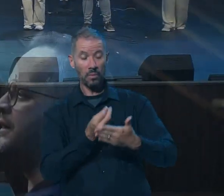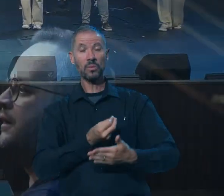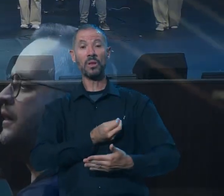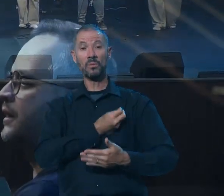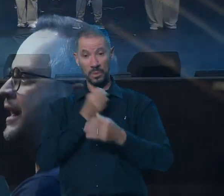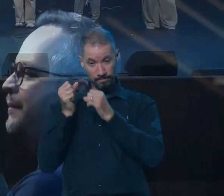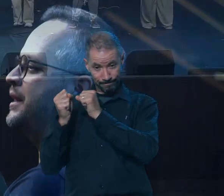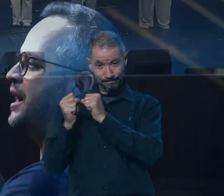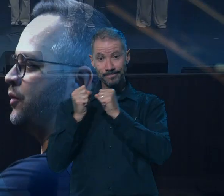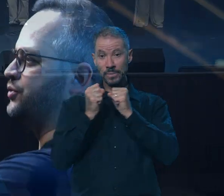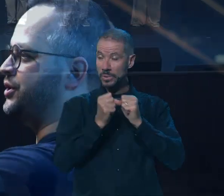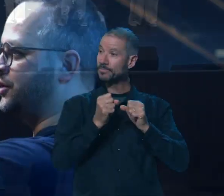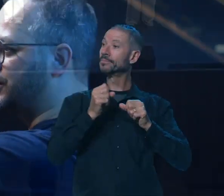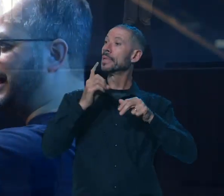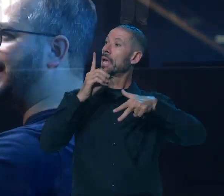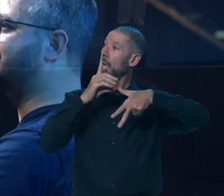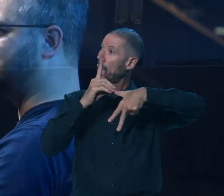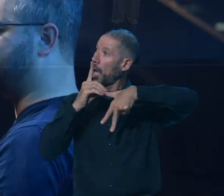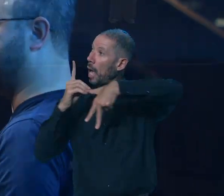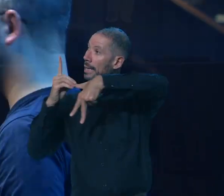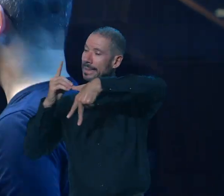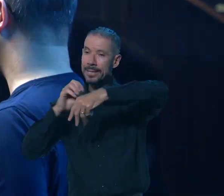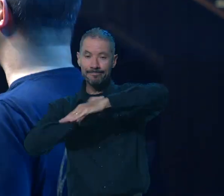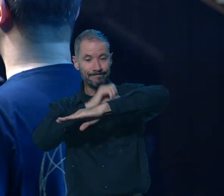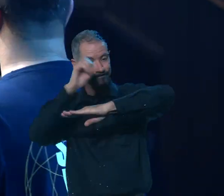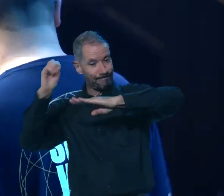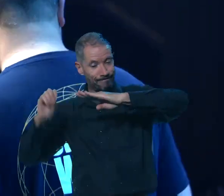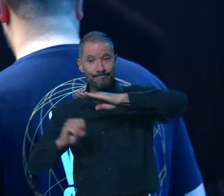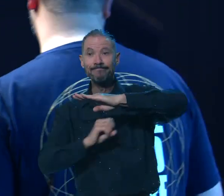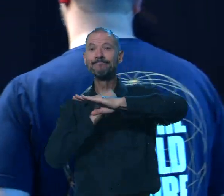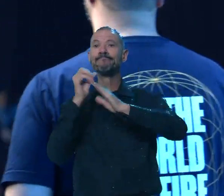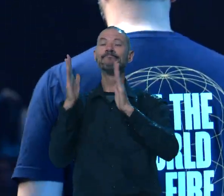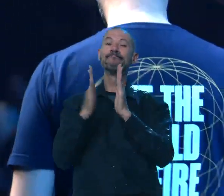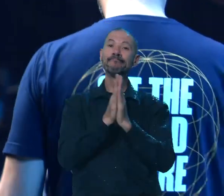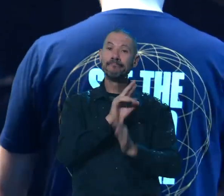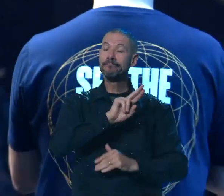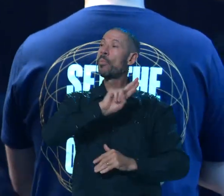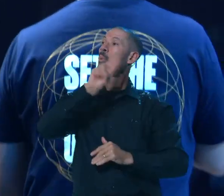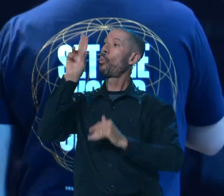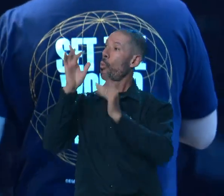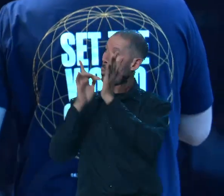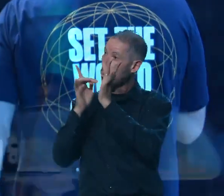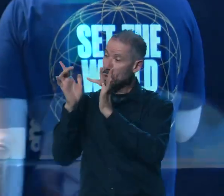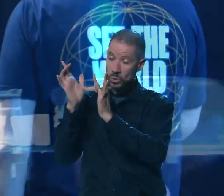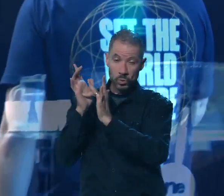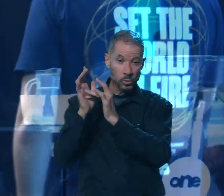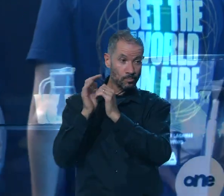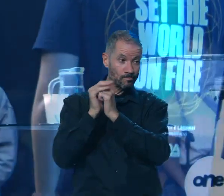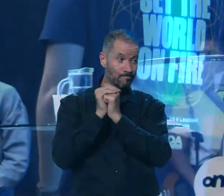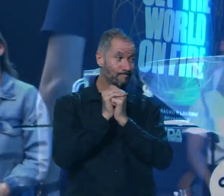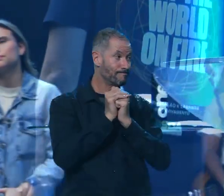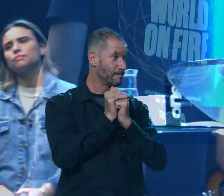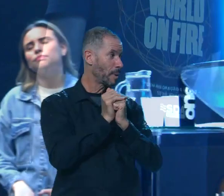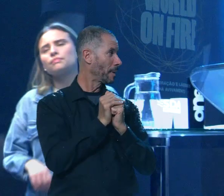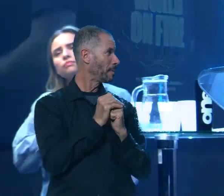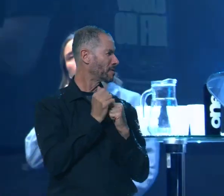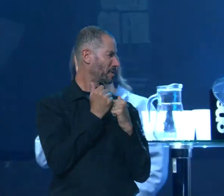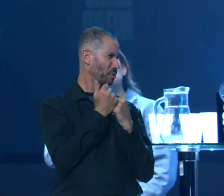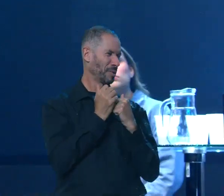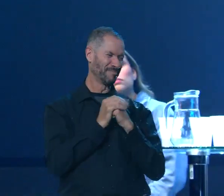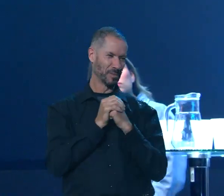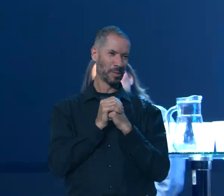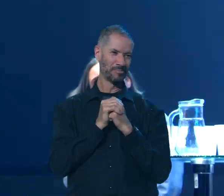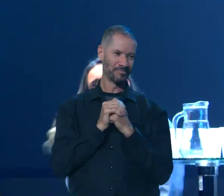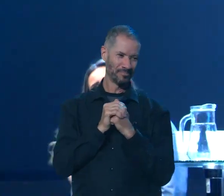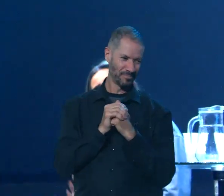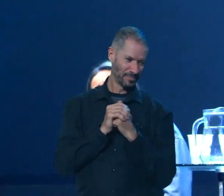poder caminhar contigo cada dia. Essa é a minha oração, Deus, no nome de Jesus. Amém. Se